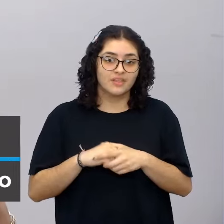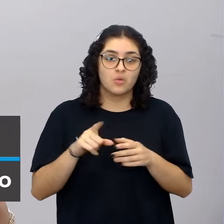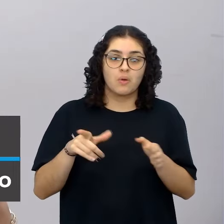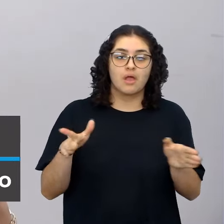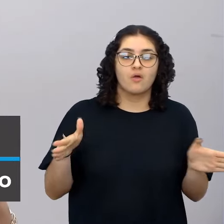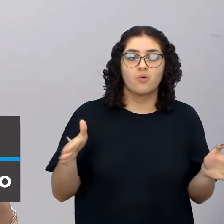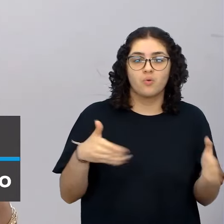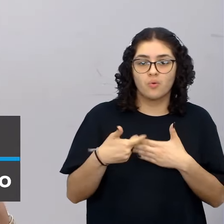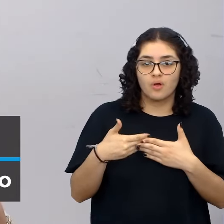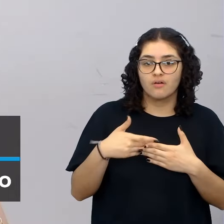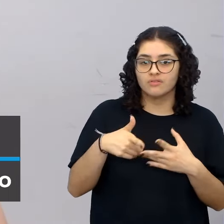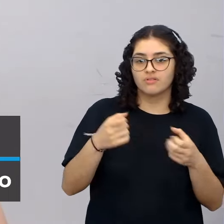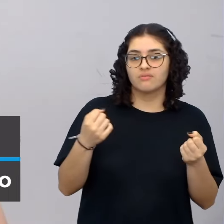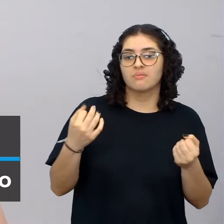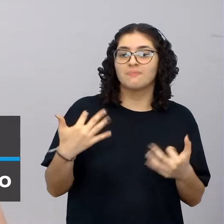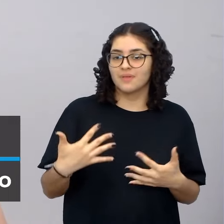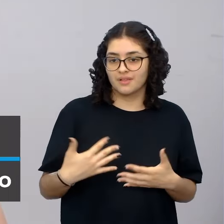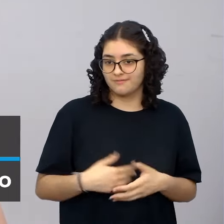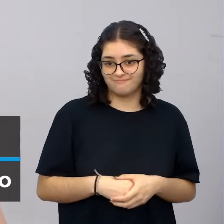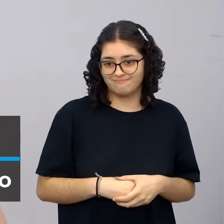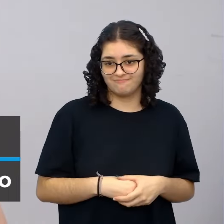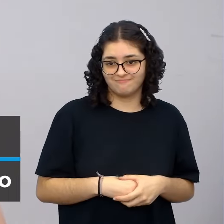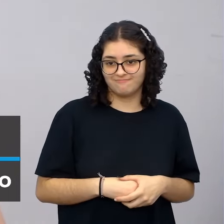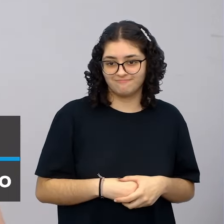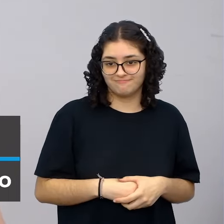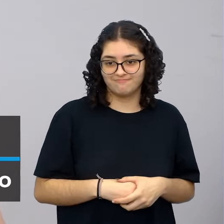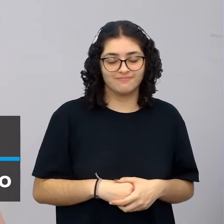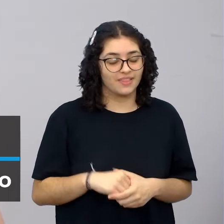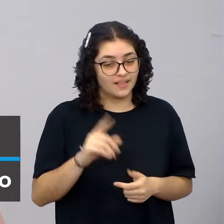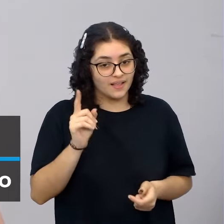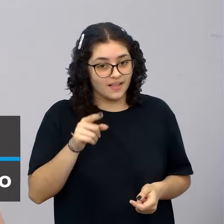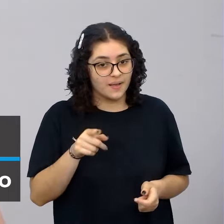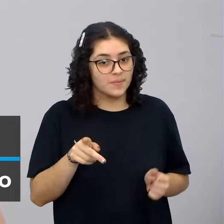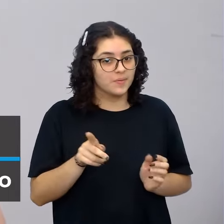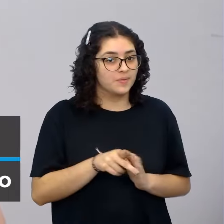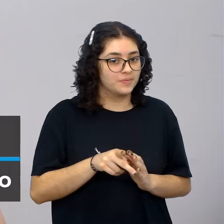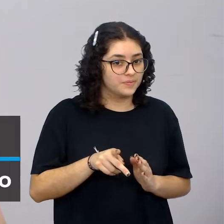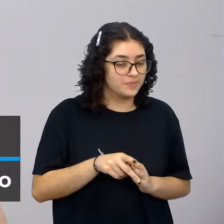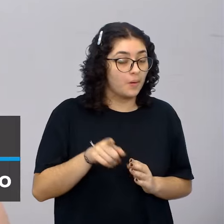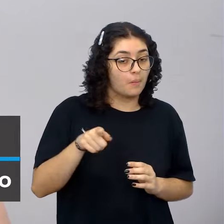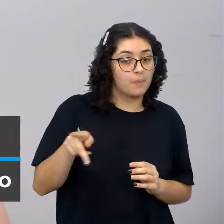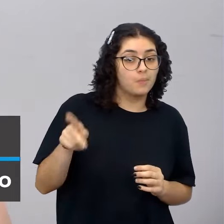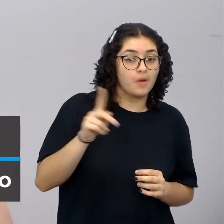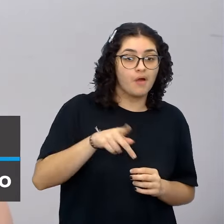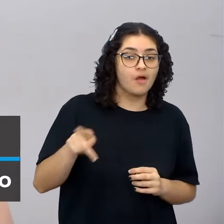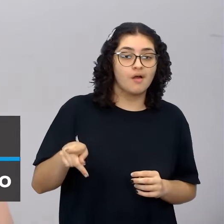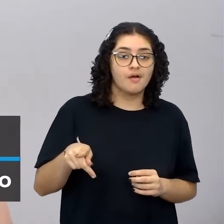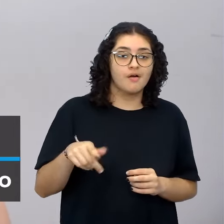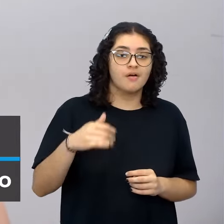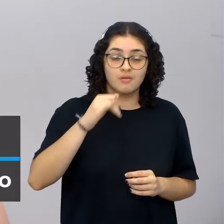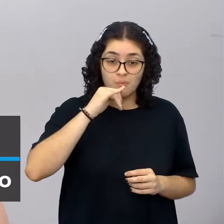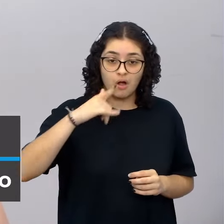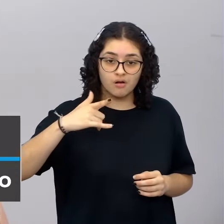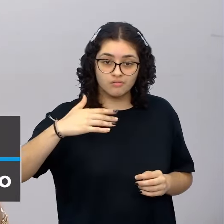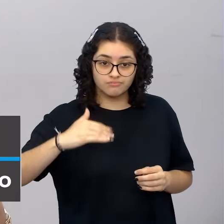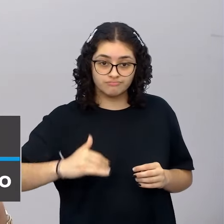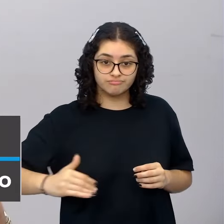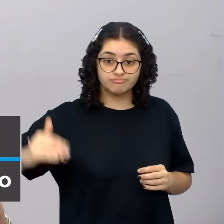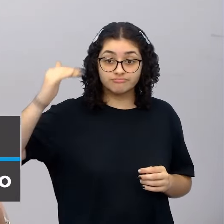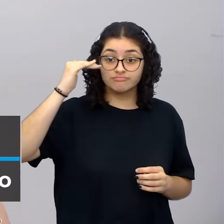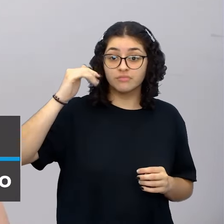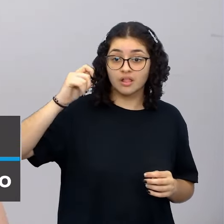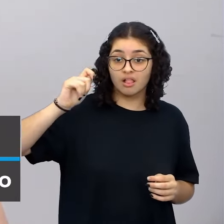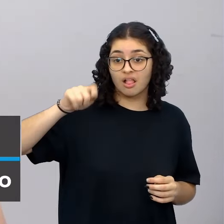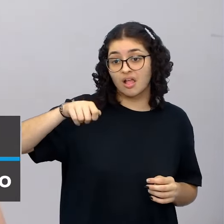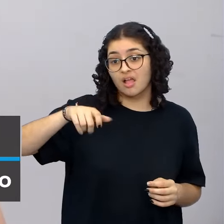um caderno que você fala assim, faça isso. A gente entende que ali é um caminho para o professor. Ele pode extrapolar o quanto ele quiser conforme